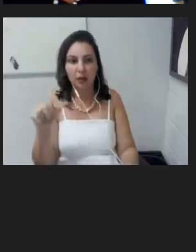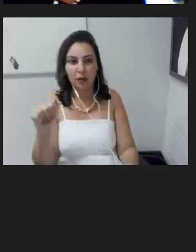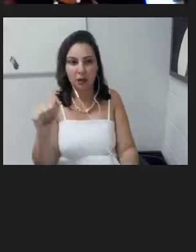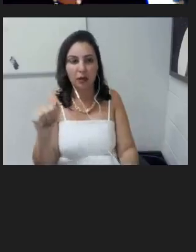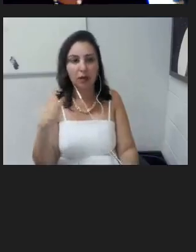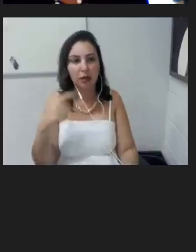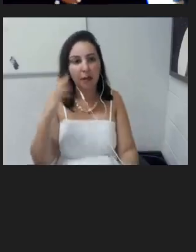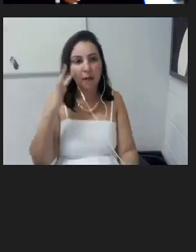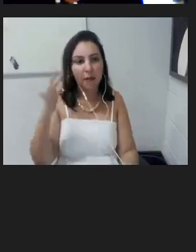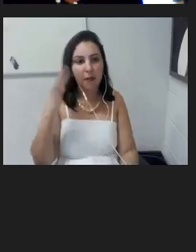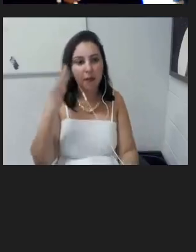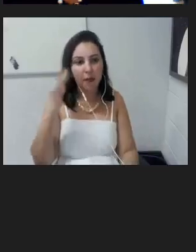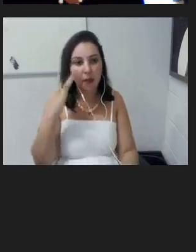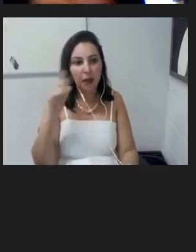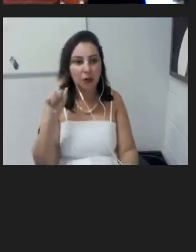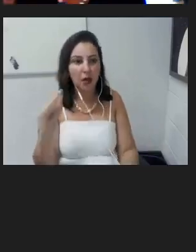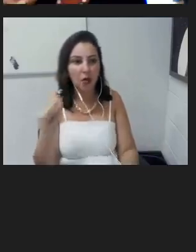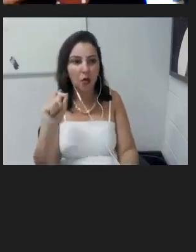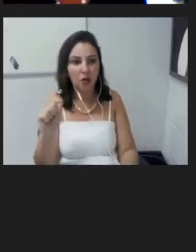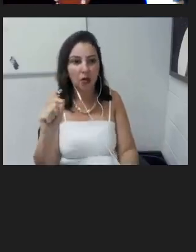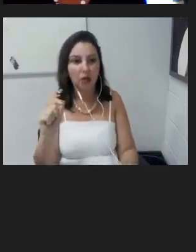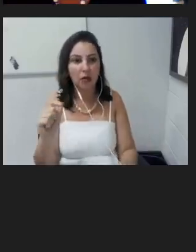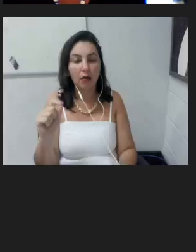pensar a partir dessa